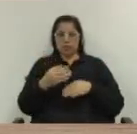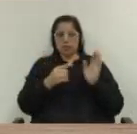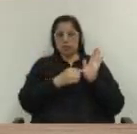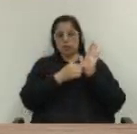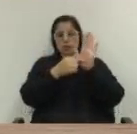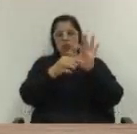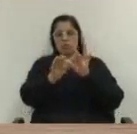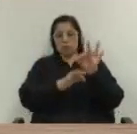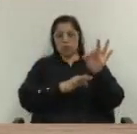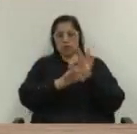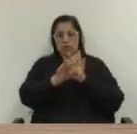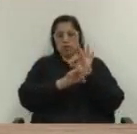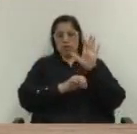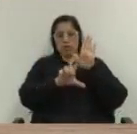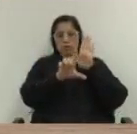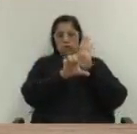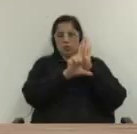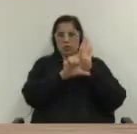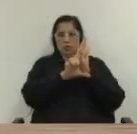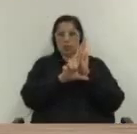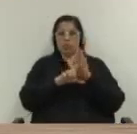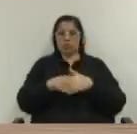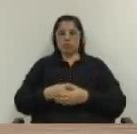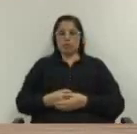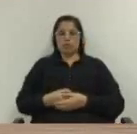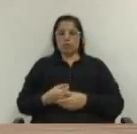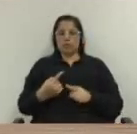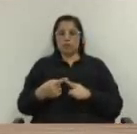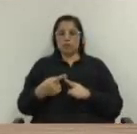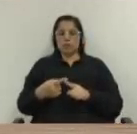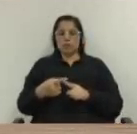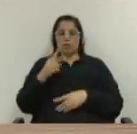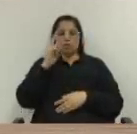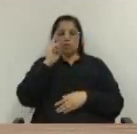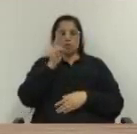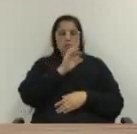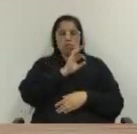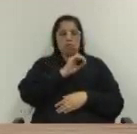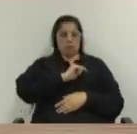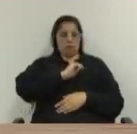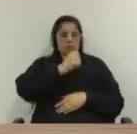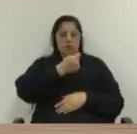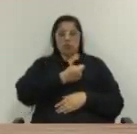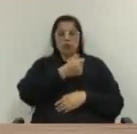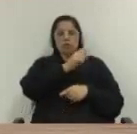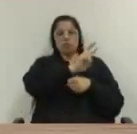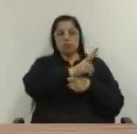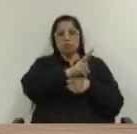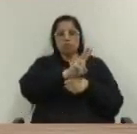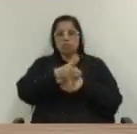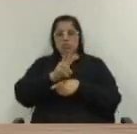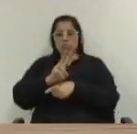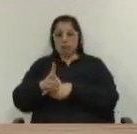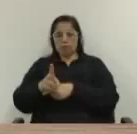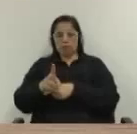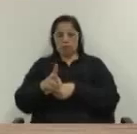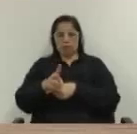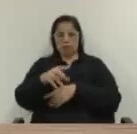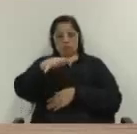dispõe sobre a instituição do Serviço de Inspeção Municipal e os procedimentos de inspeção sanitária